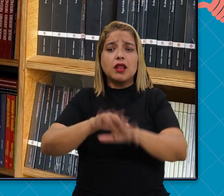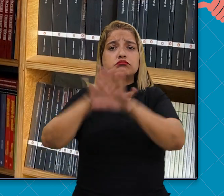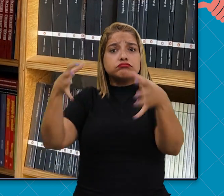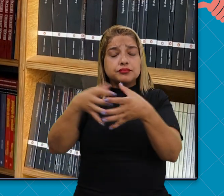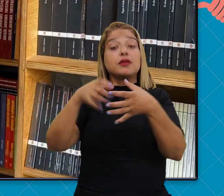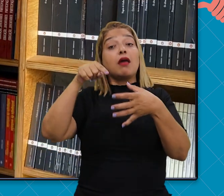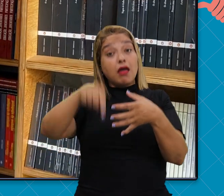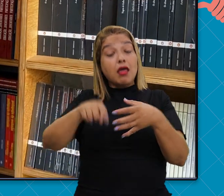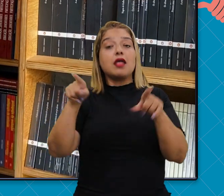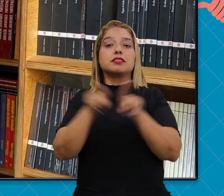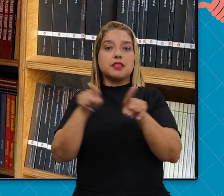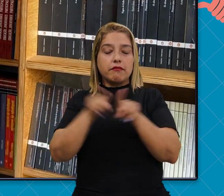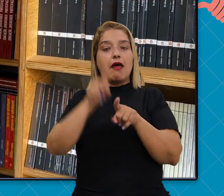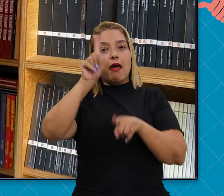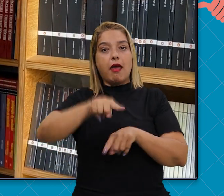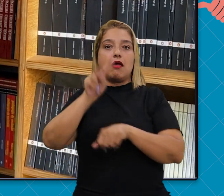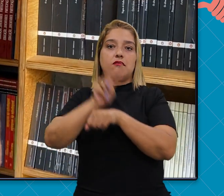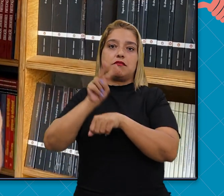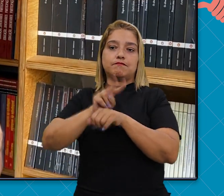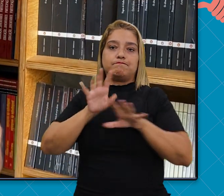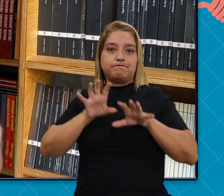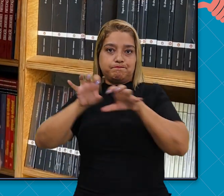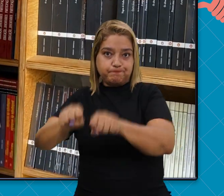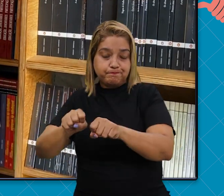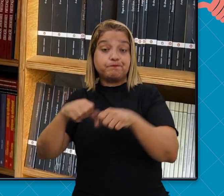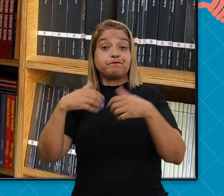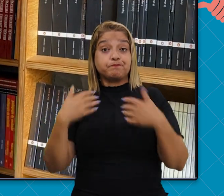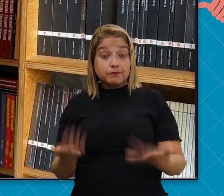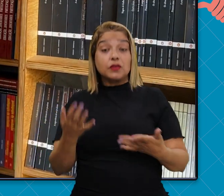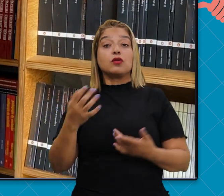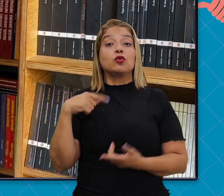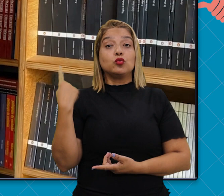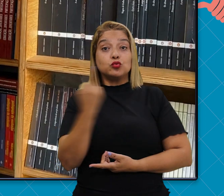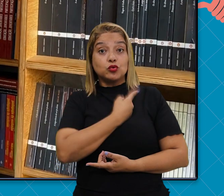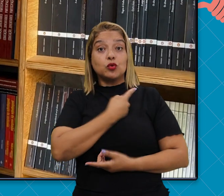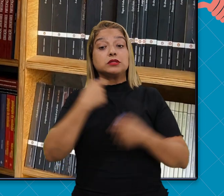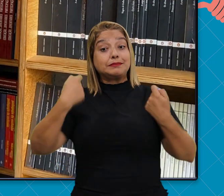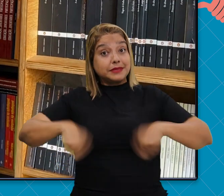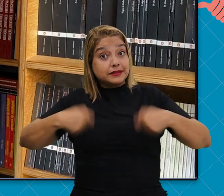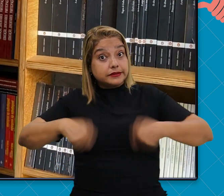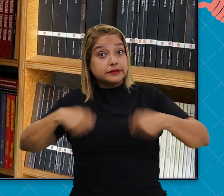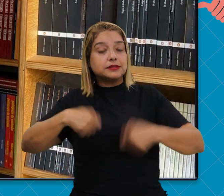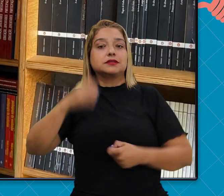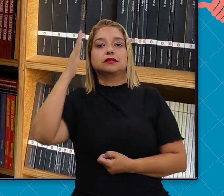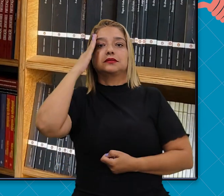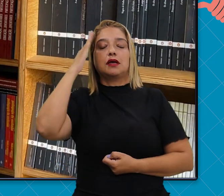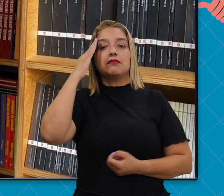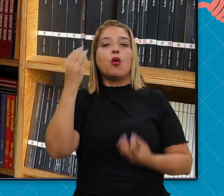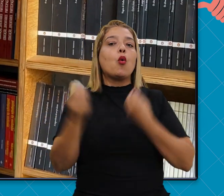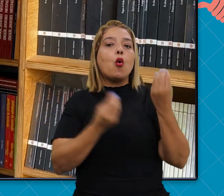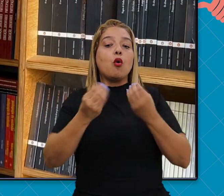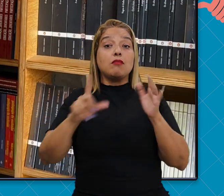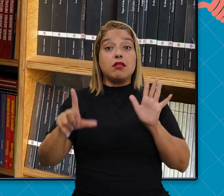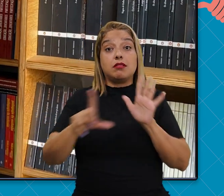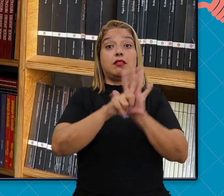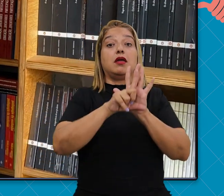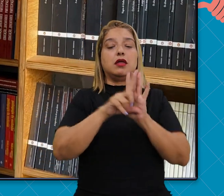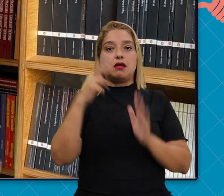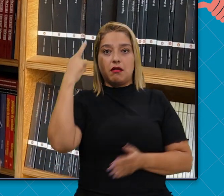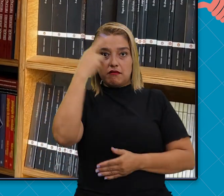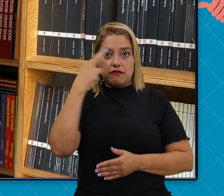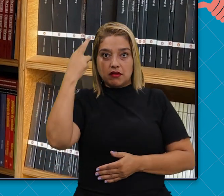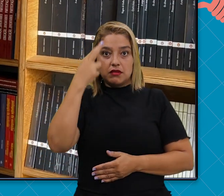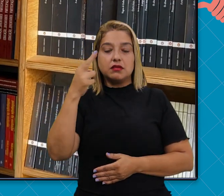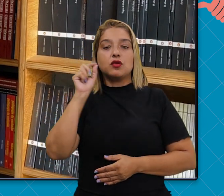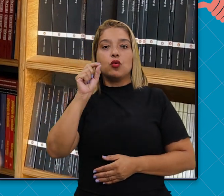tão reconhecidos como patrimônio? É preciso, então, que a gente use o patrimônio como um meio de reflexão, né,